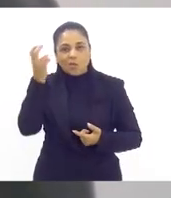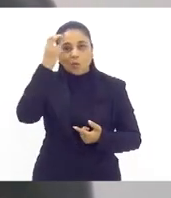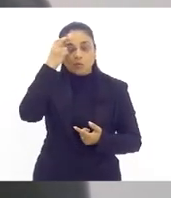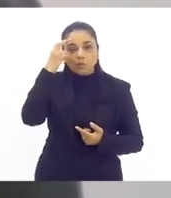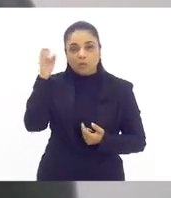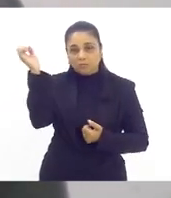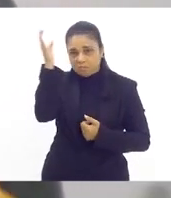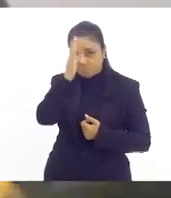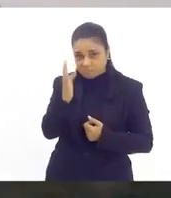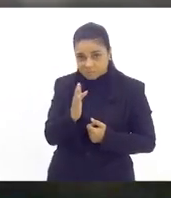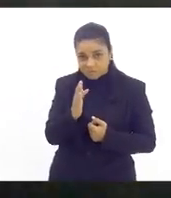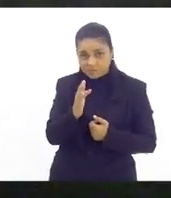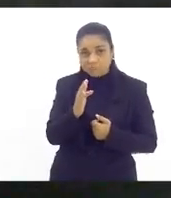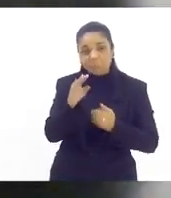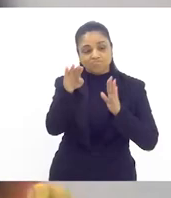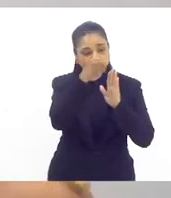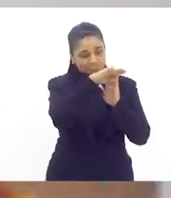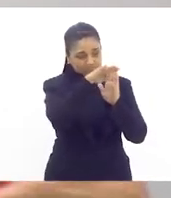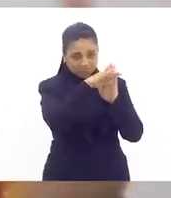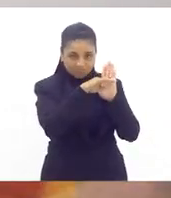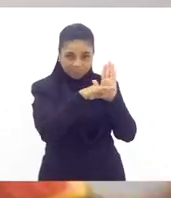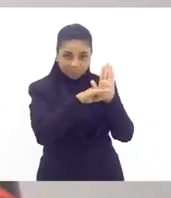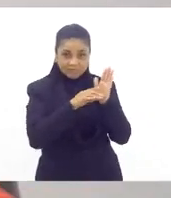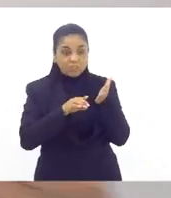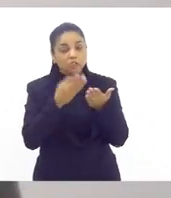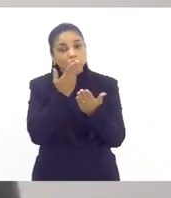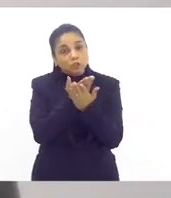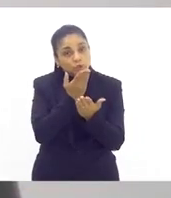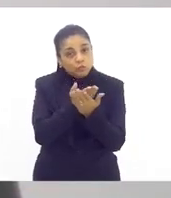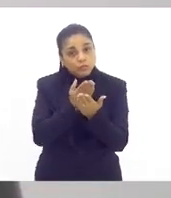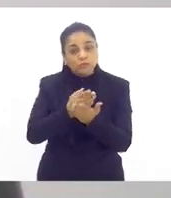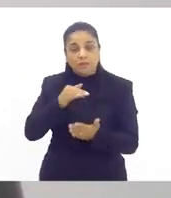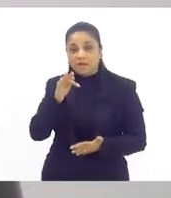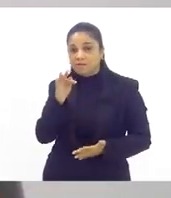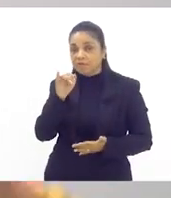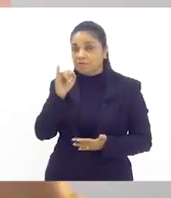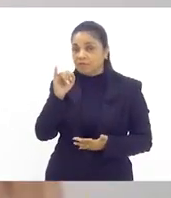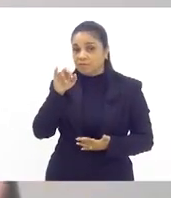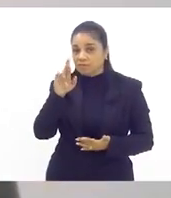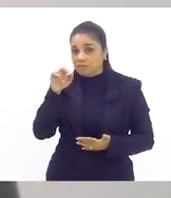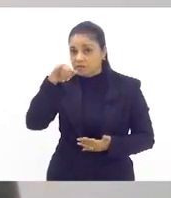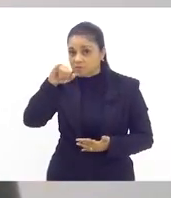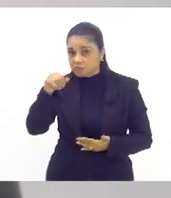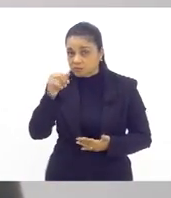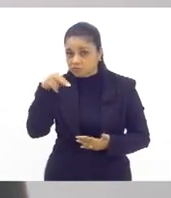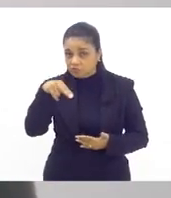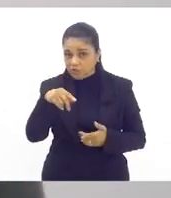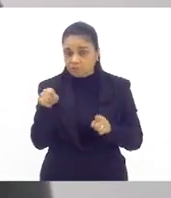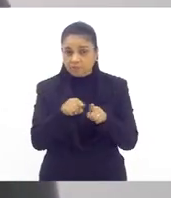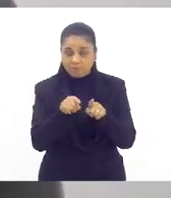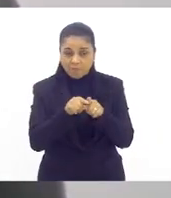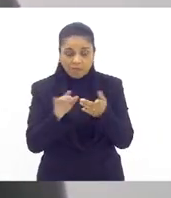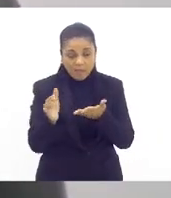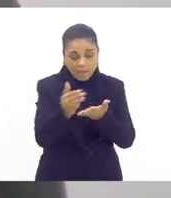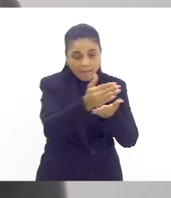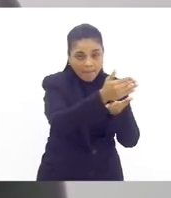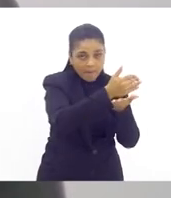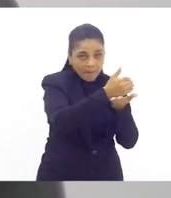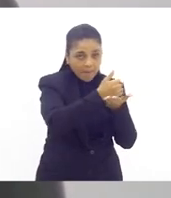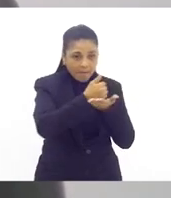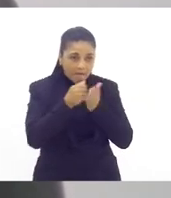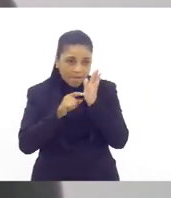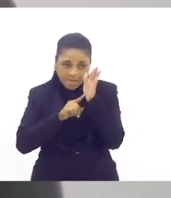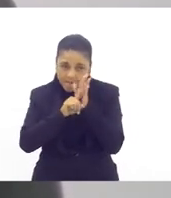também pautada no estudo que a Virgem fez recentemente E aí os dados né dessa dessa pesquisa